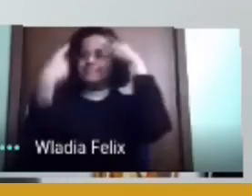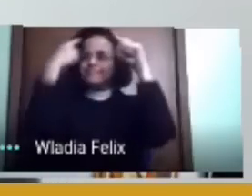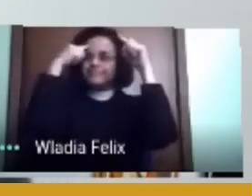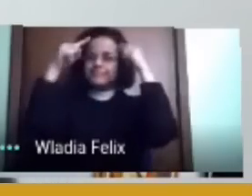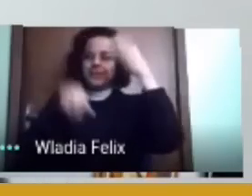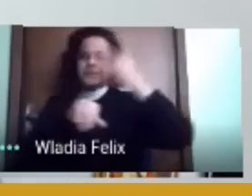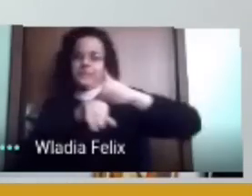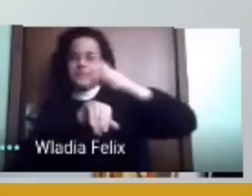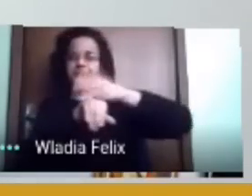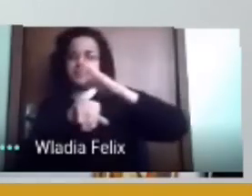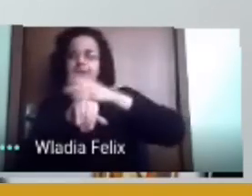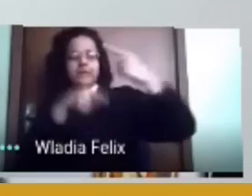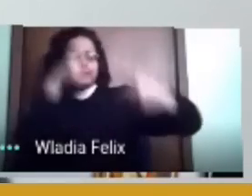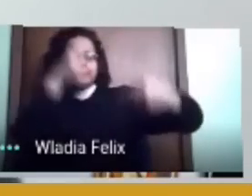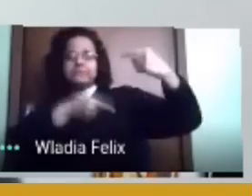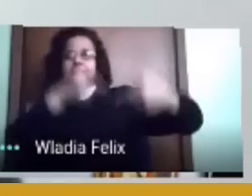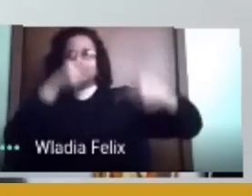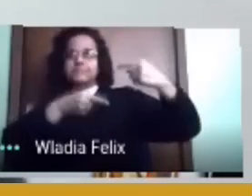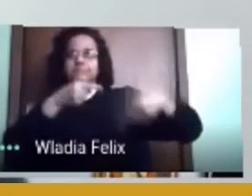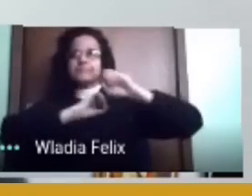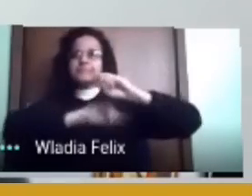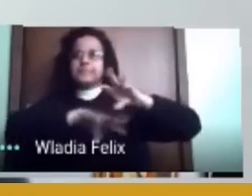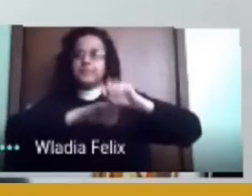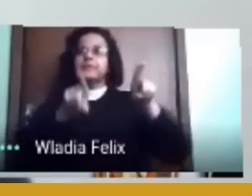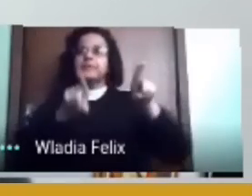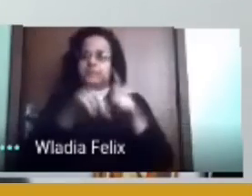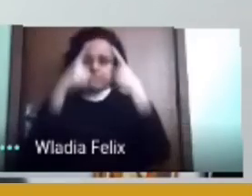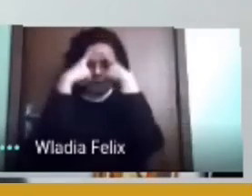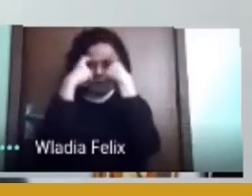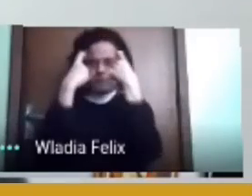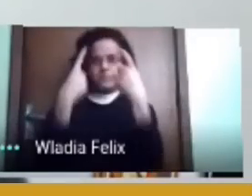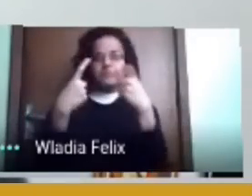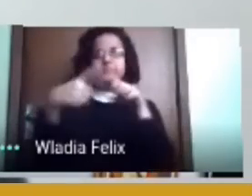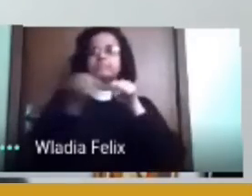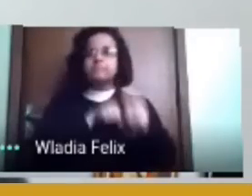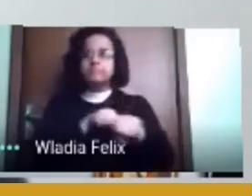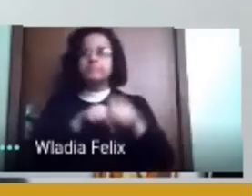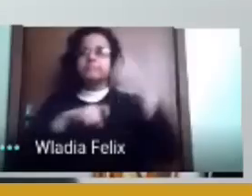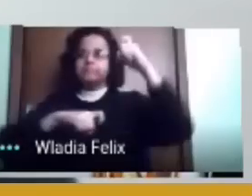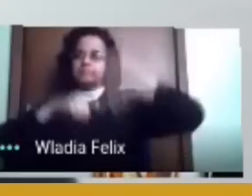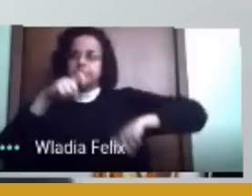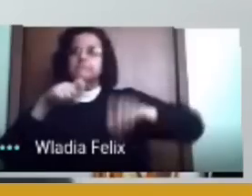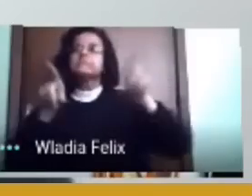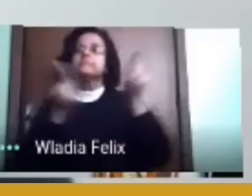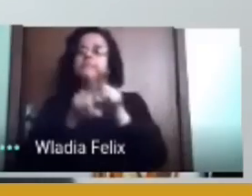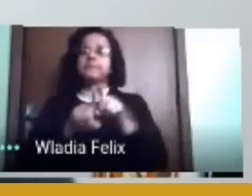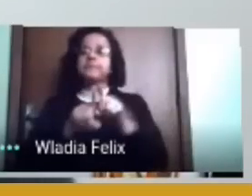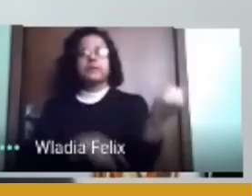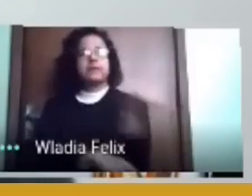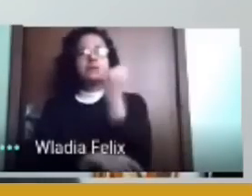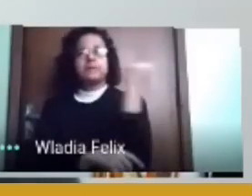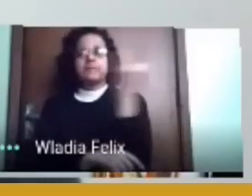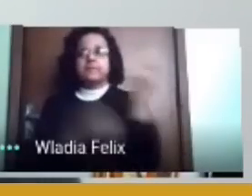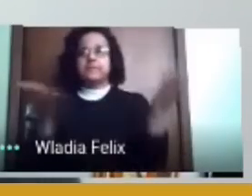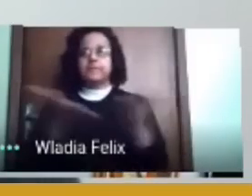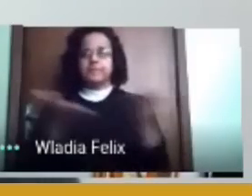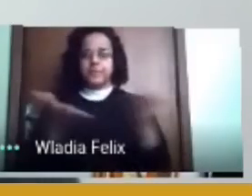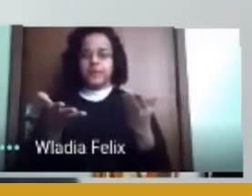sobre violência sexual, o que é fundamental nesse momento, sobretudo no momento de pandemia,